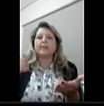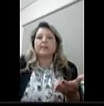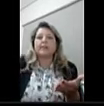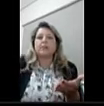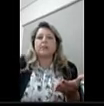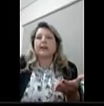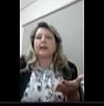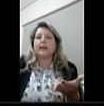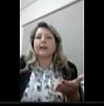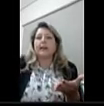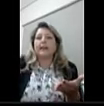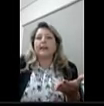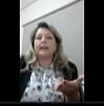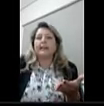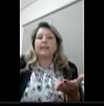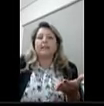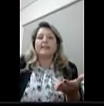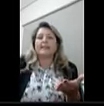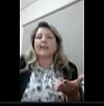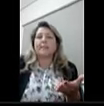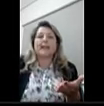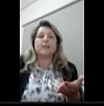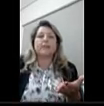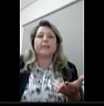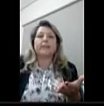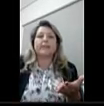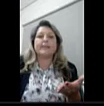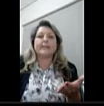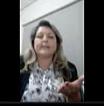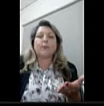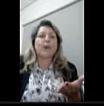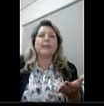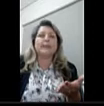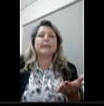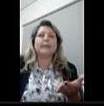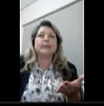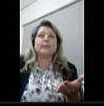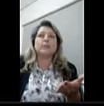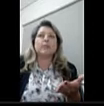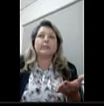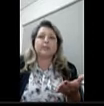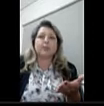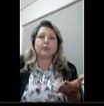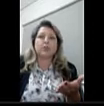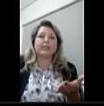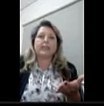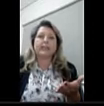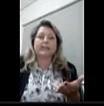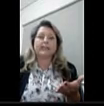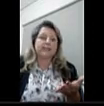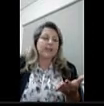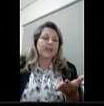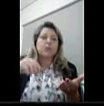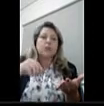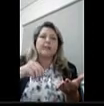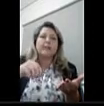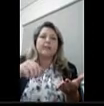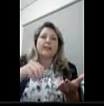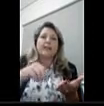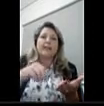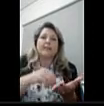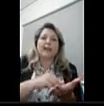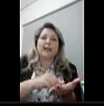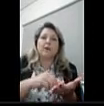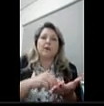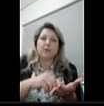exercício, que ele tem que fazer da página 50 para o dia 30. só que ele